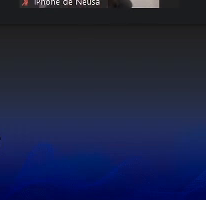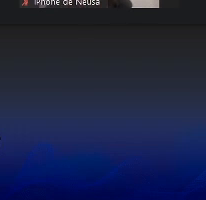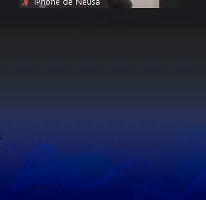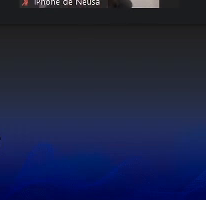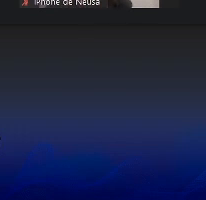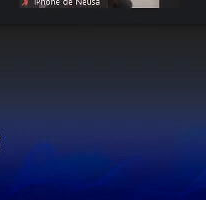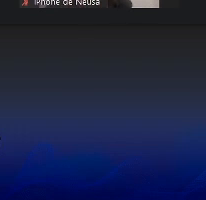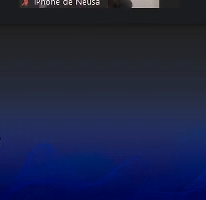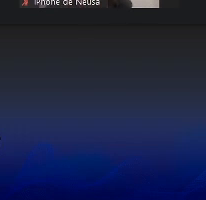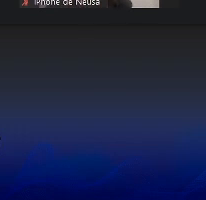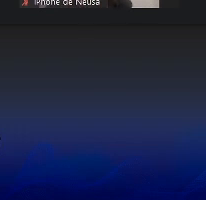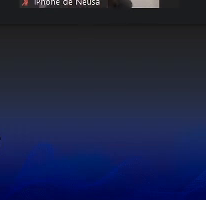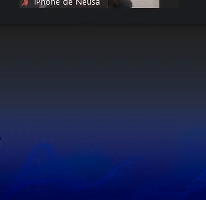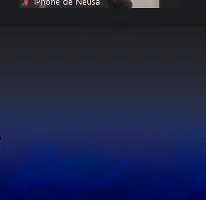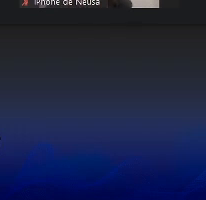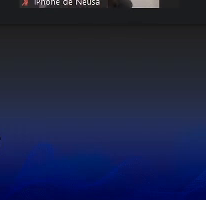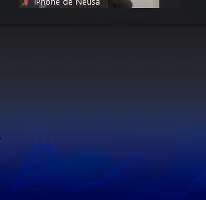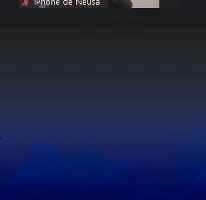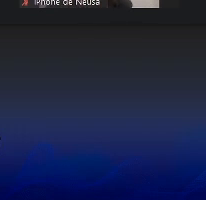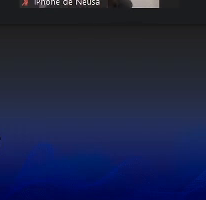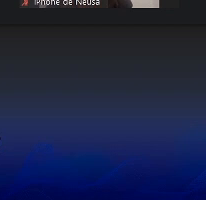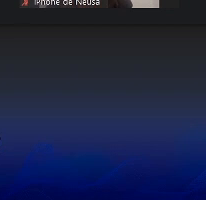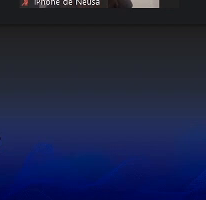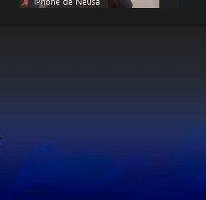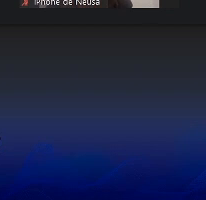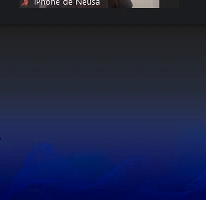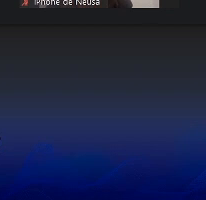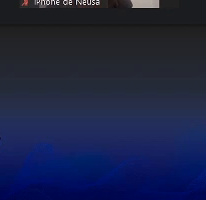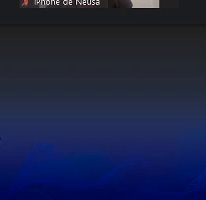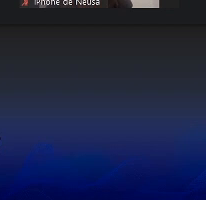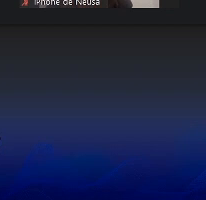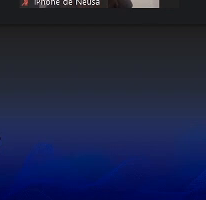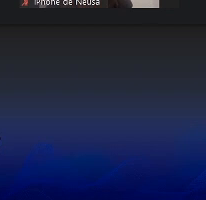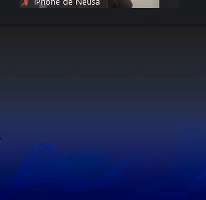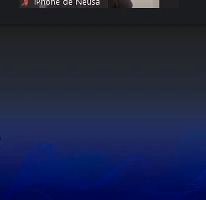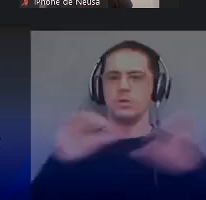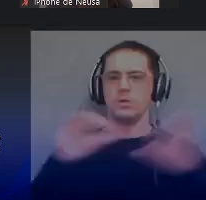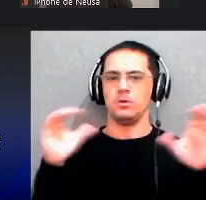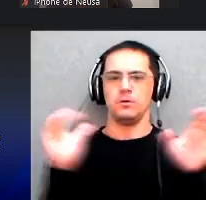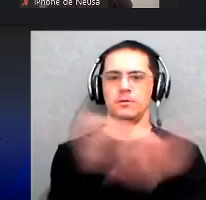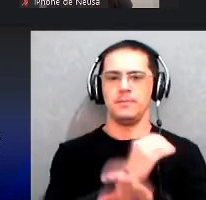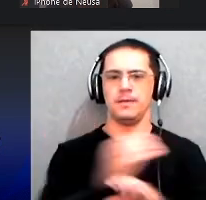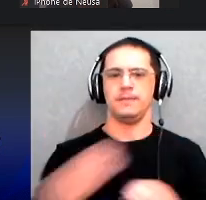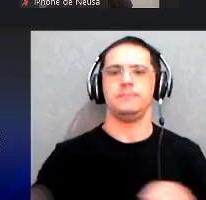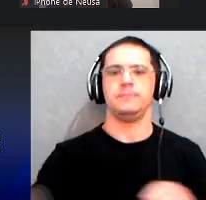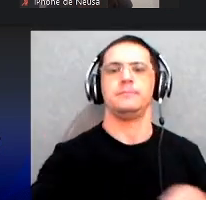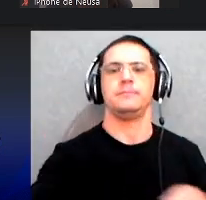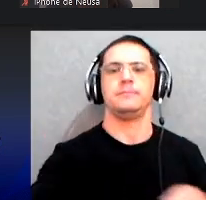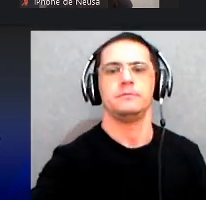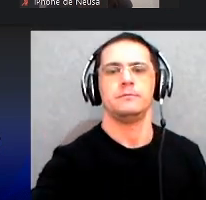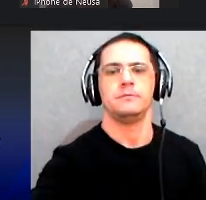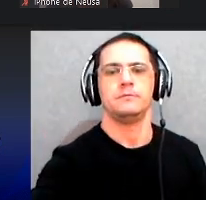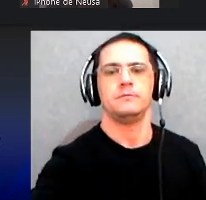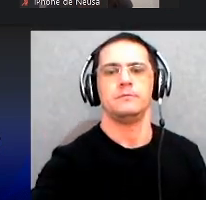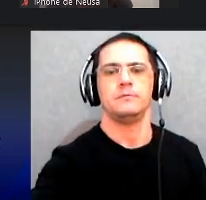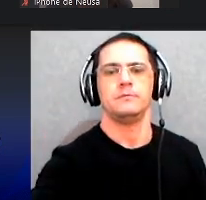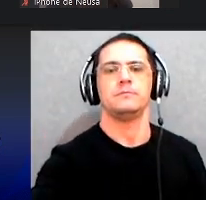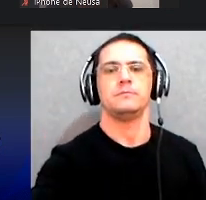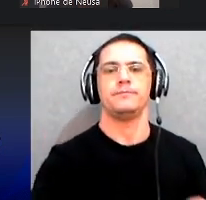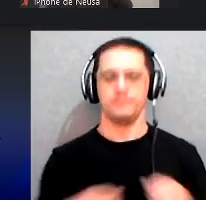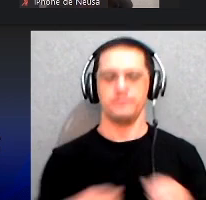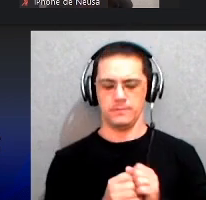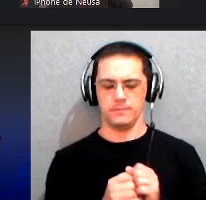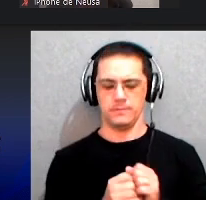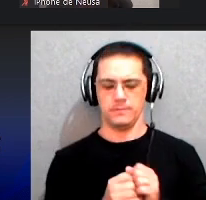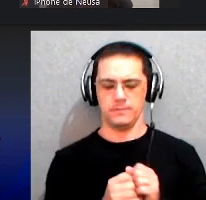com o paradigma individualista. Portanto, a regulamentação da advocacia, a partir da criação da OAB,